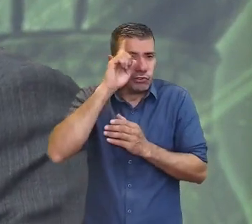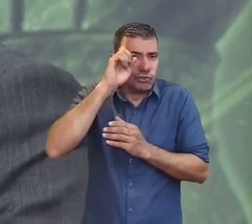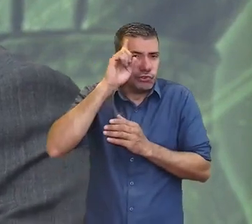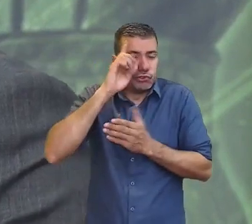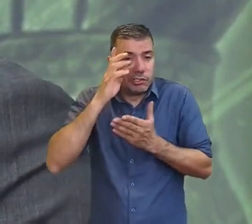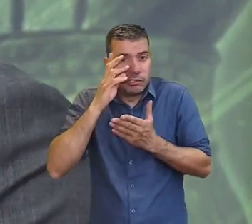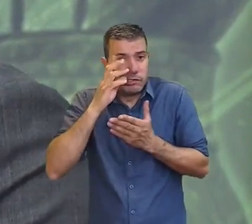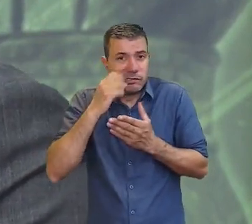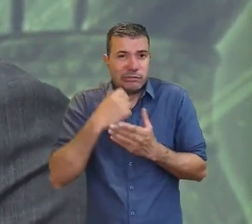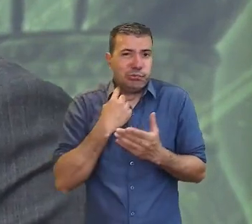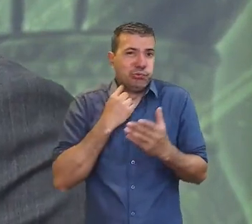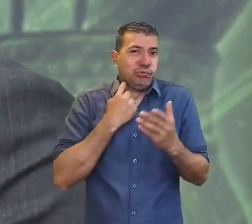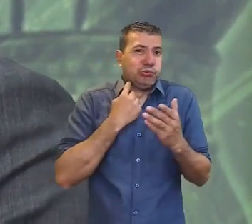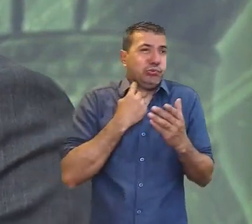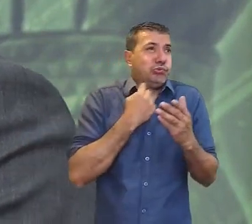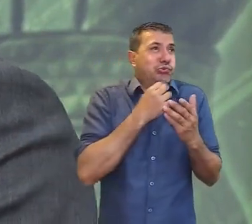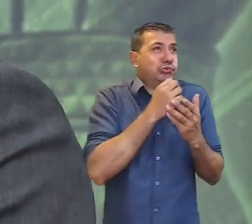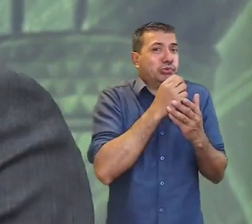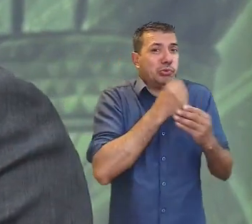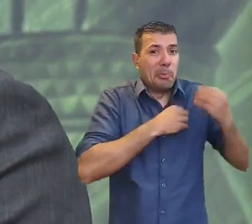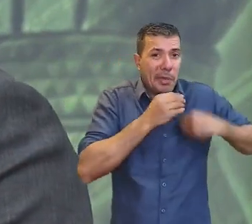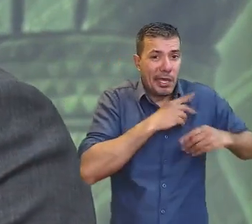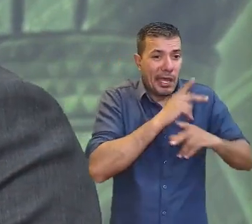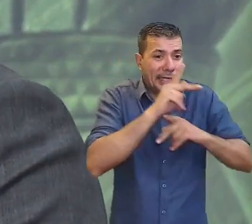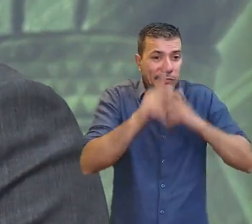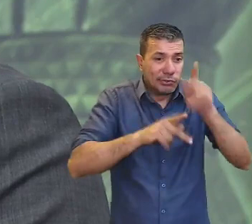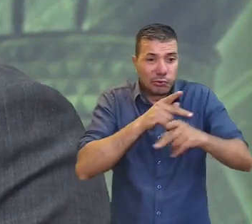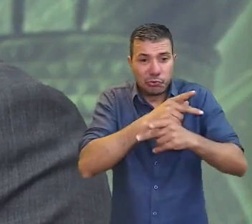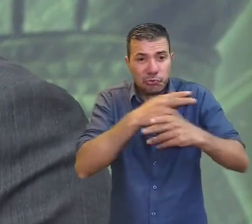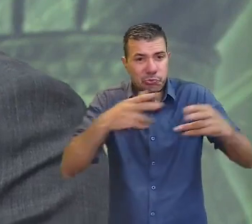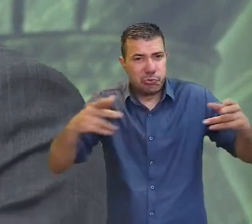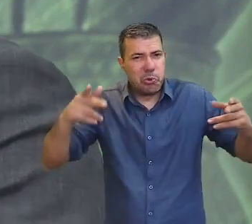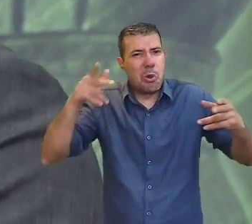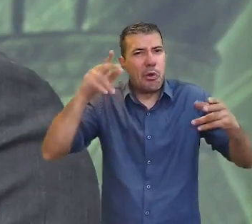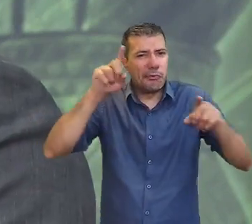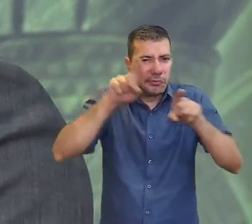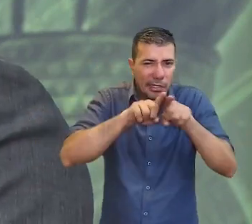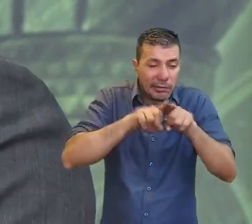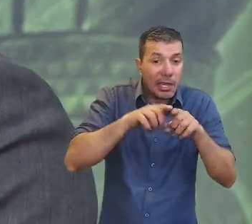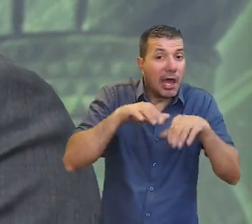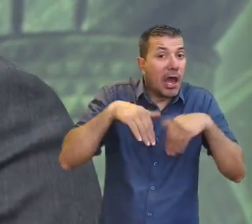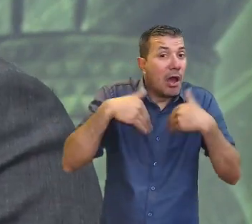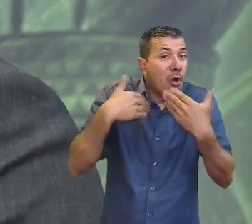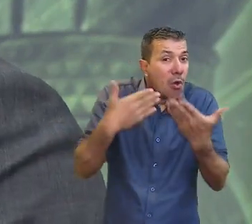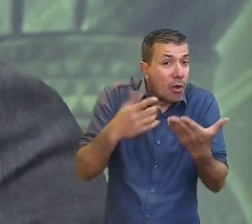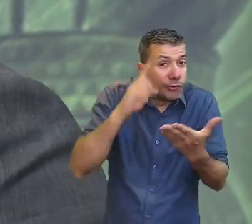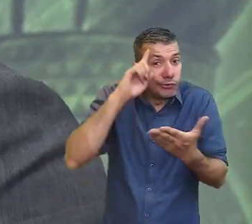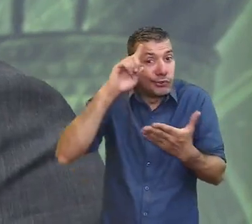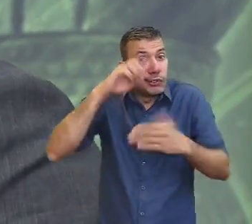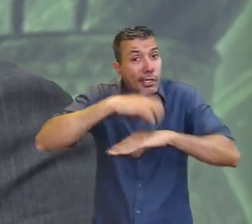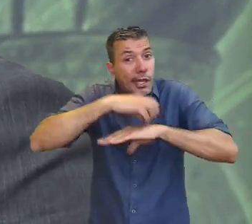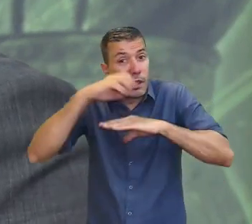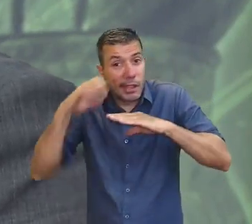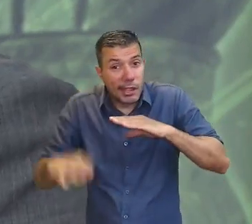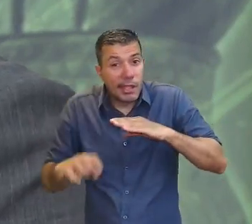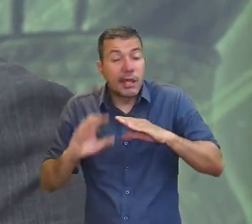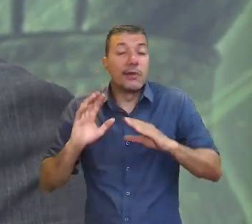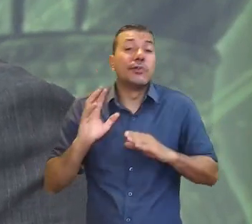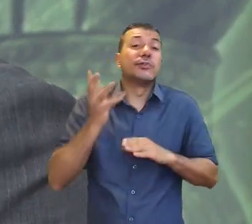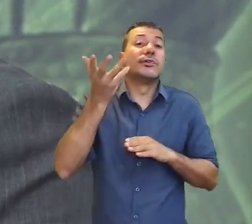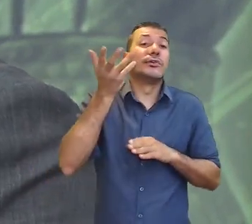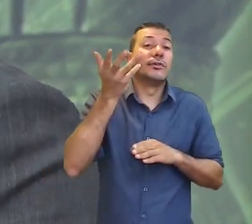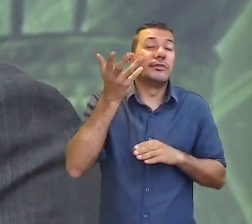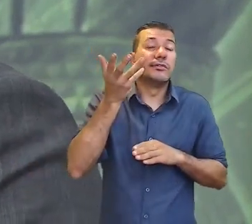era contaminado com os pecados do povo. E ali agora, no dia da expiação,